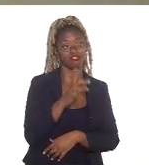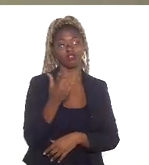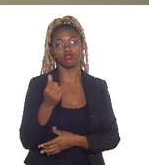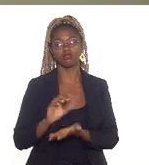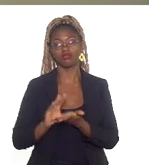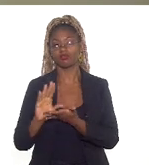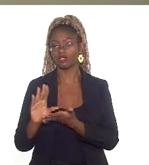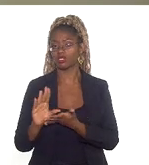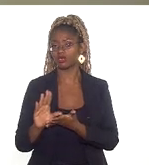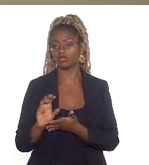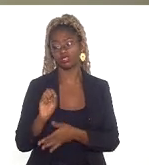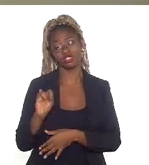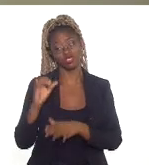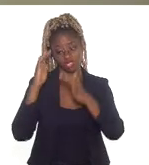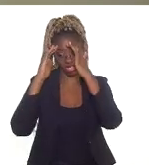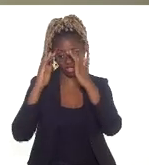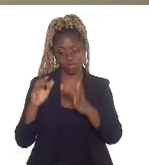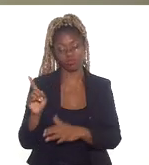investimento.